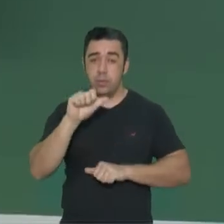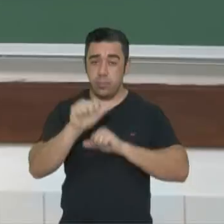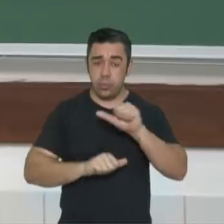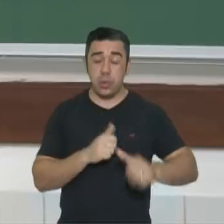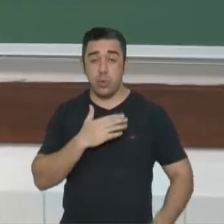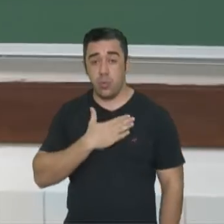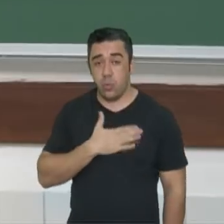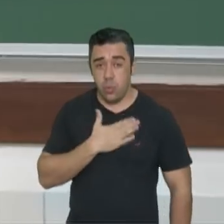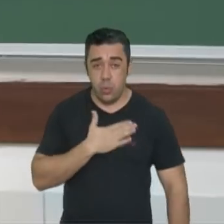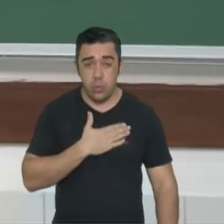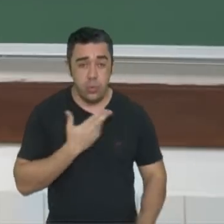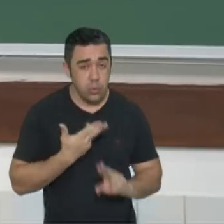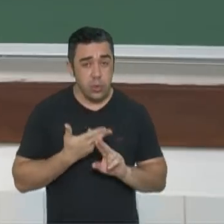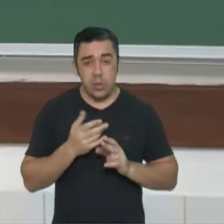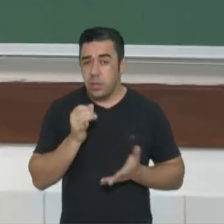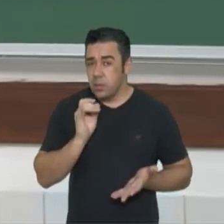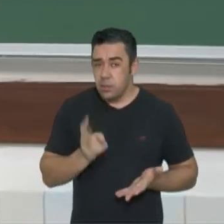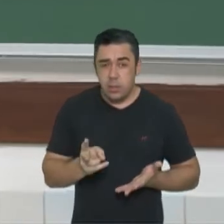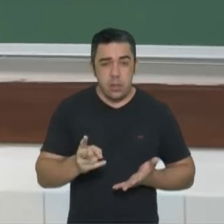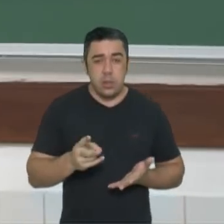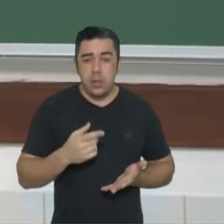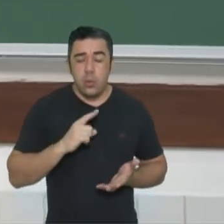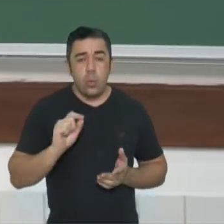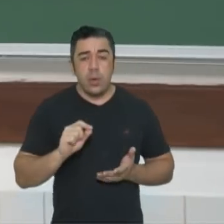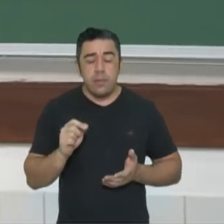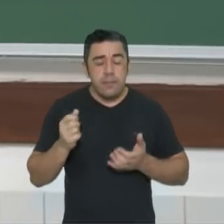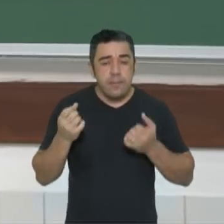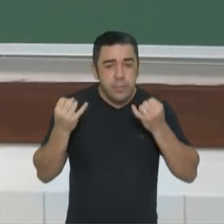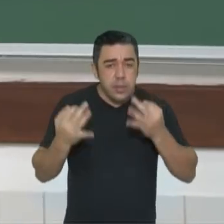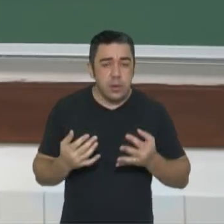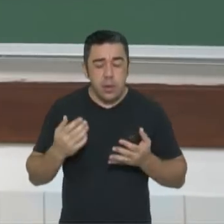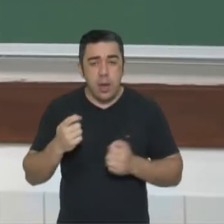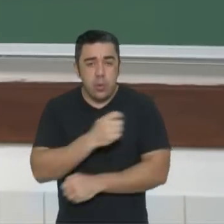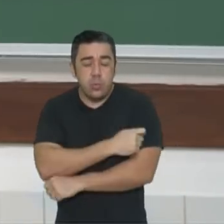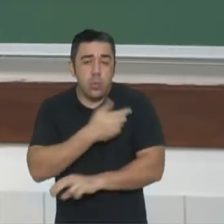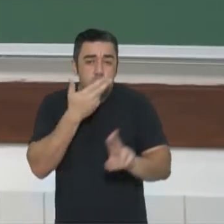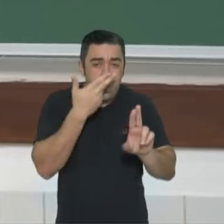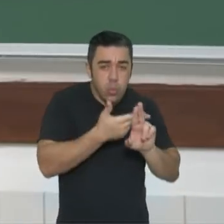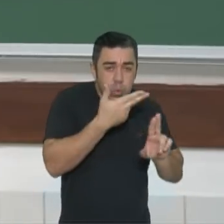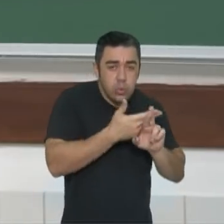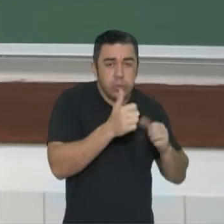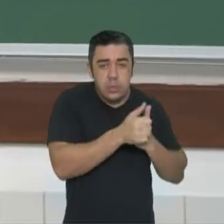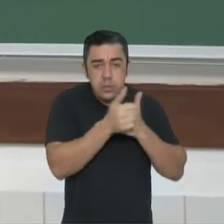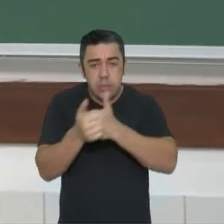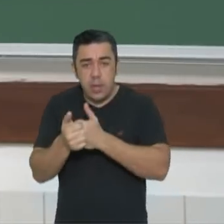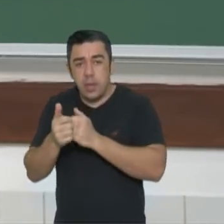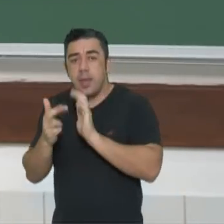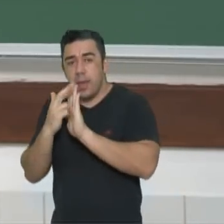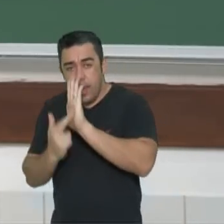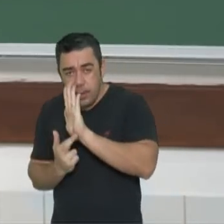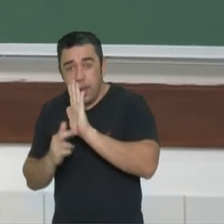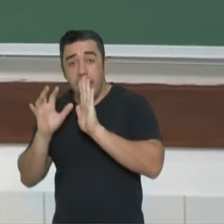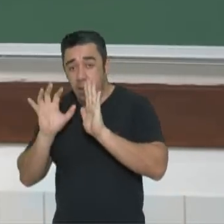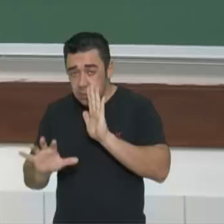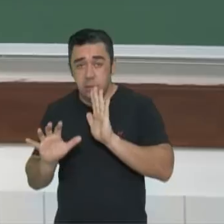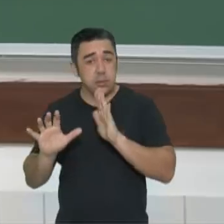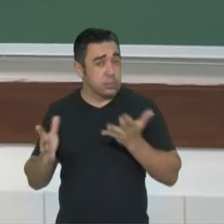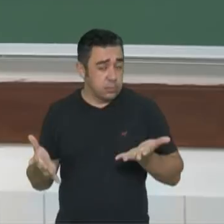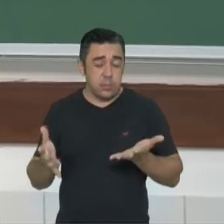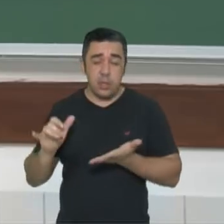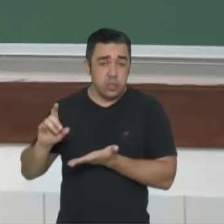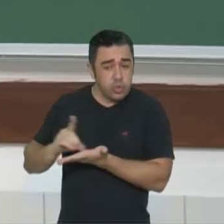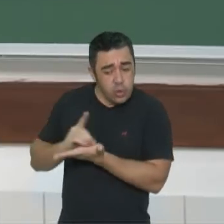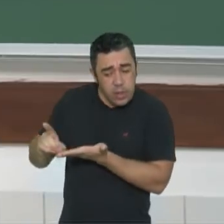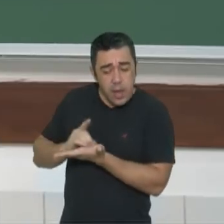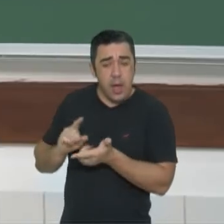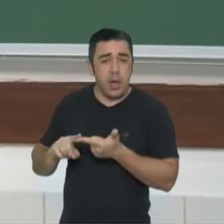de usar sempre nas minhas aulas, gosto de dizer para os meus alunos que o uso determina a regra. Isso acontece. Infelizmente, os dicionários, os